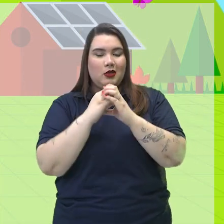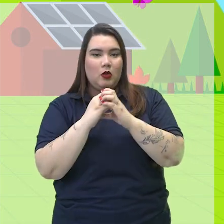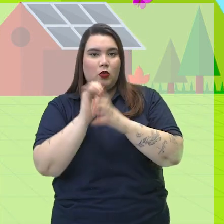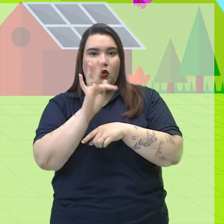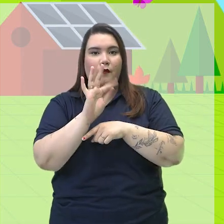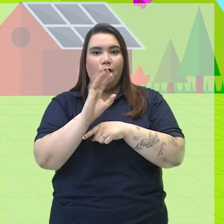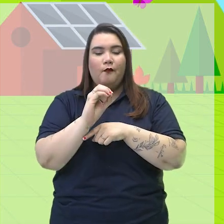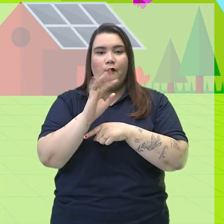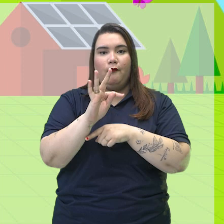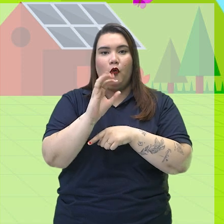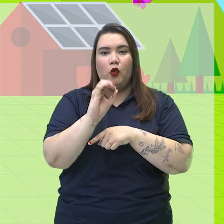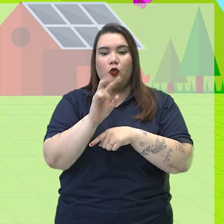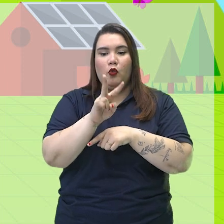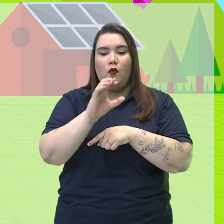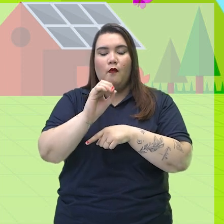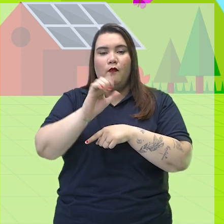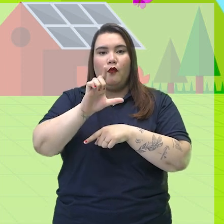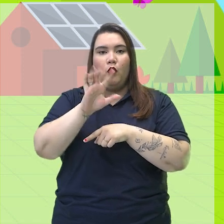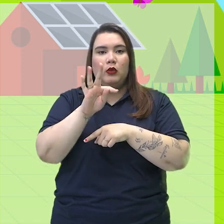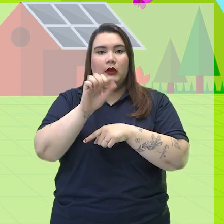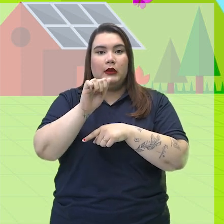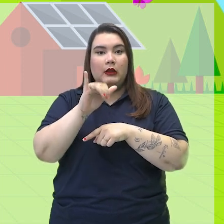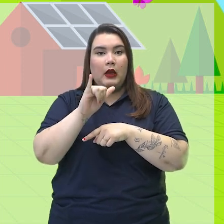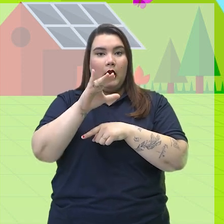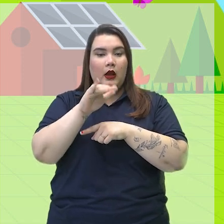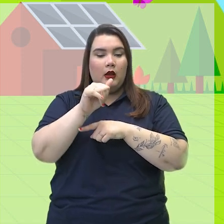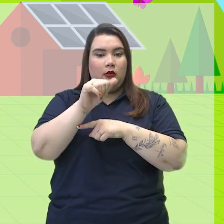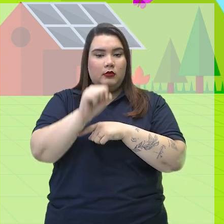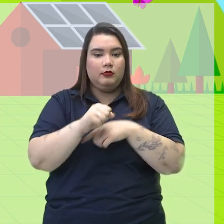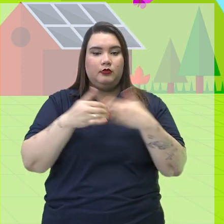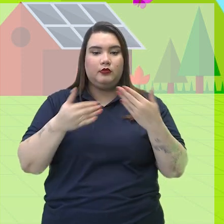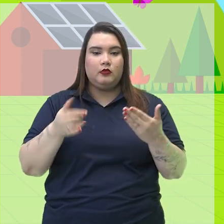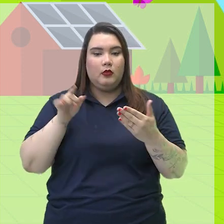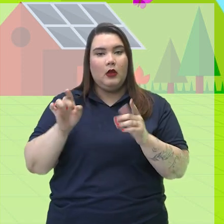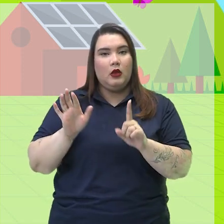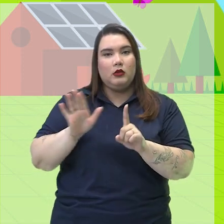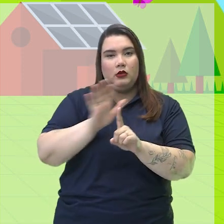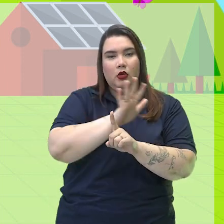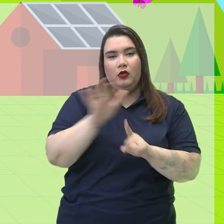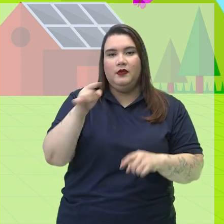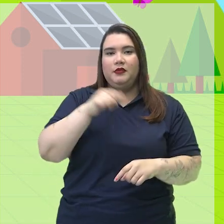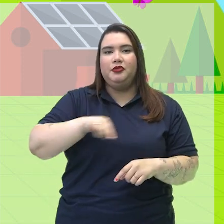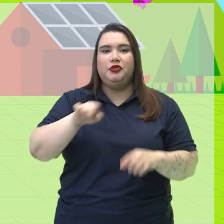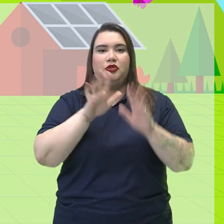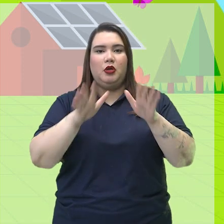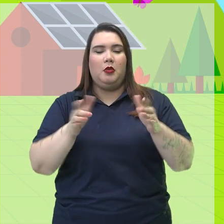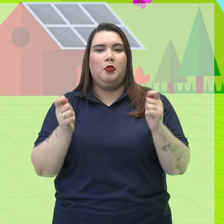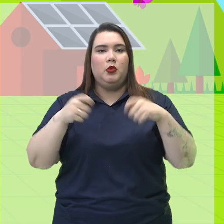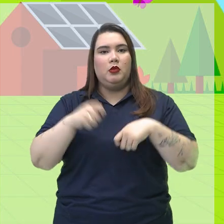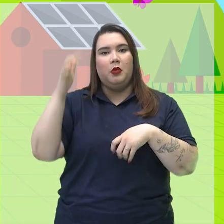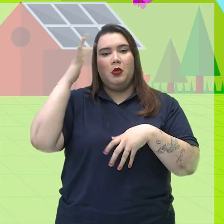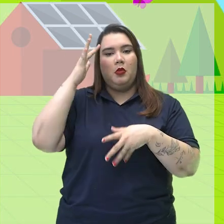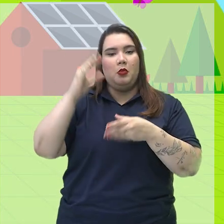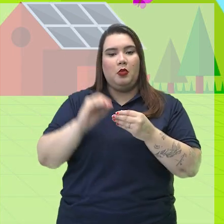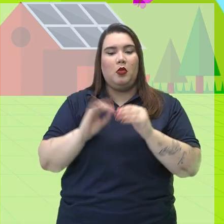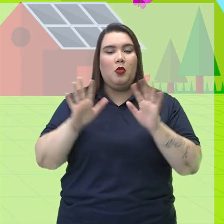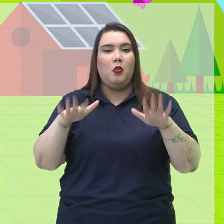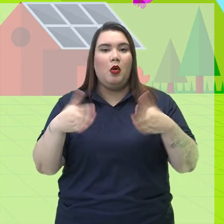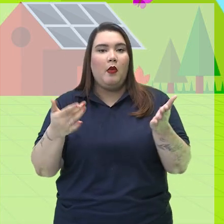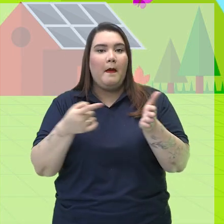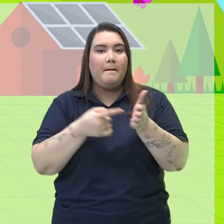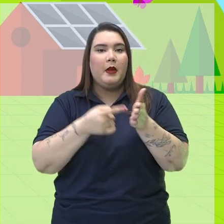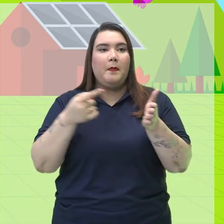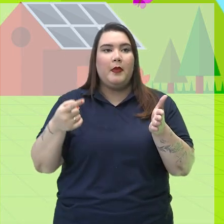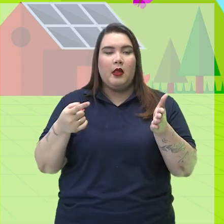certo? E nesse cenário, vocês já podem entender, por exemplo, o nosso primeiro